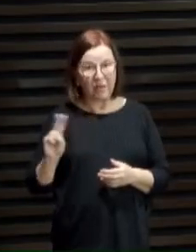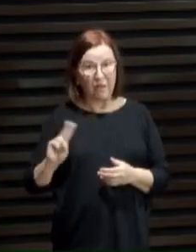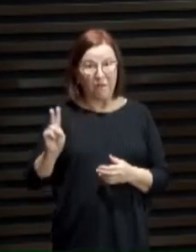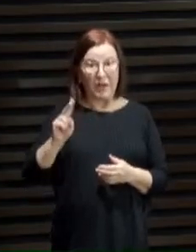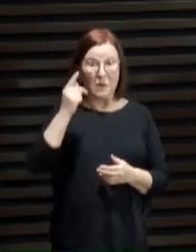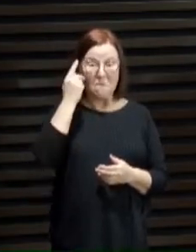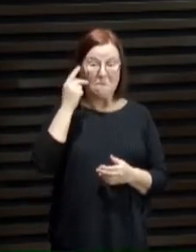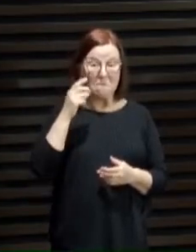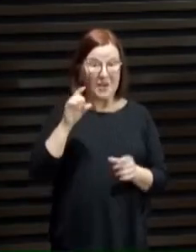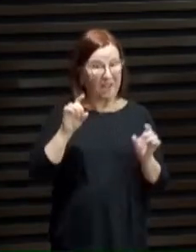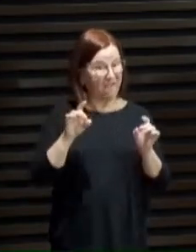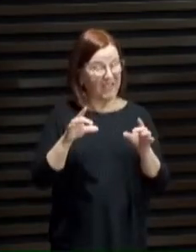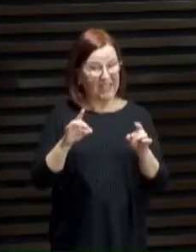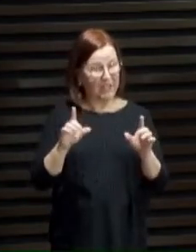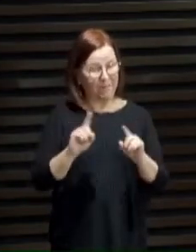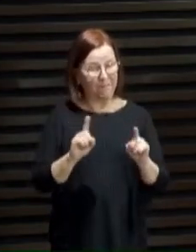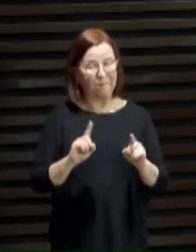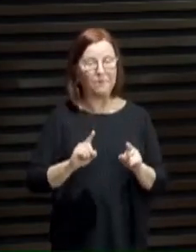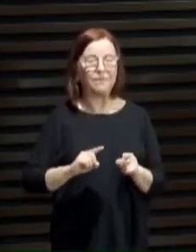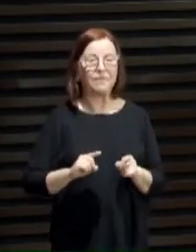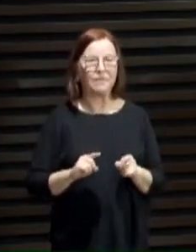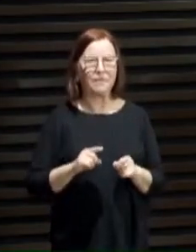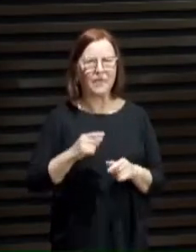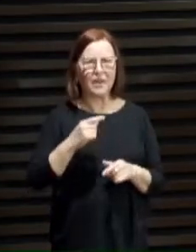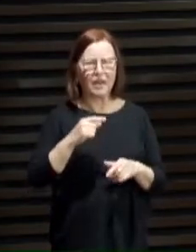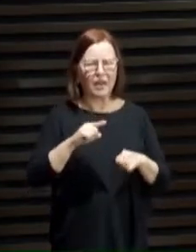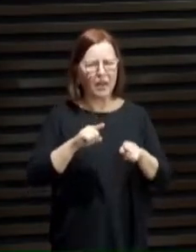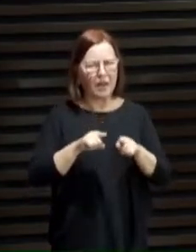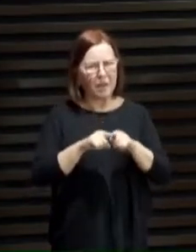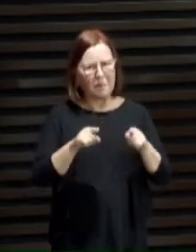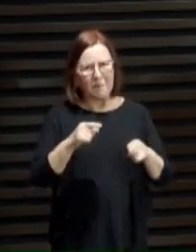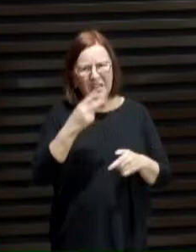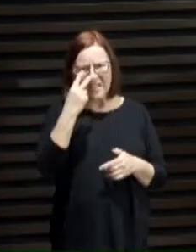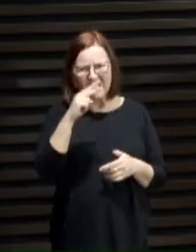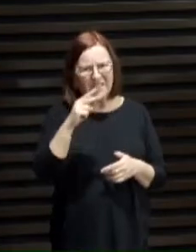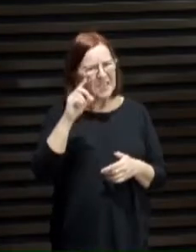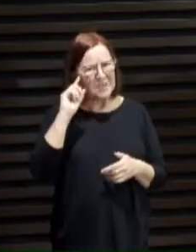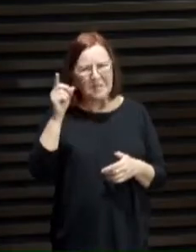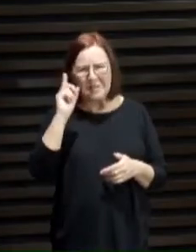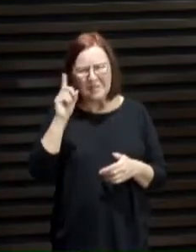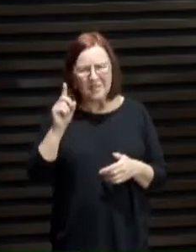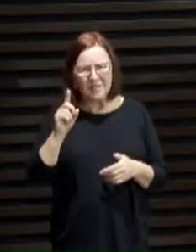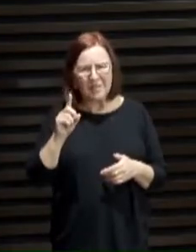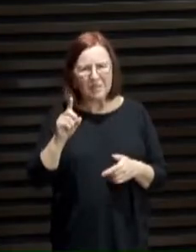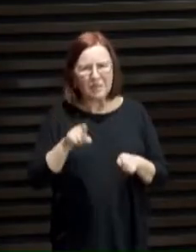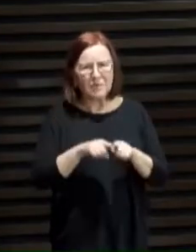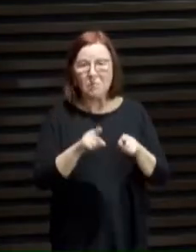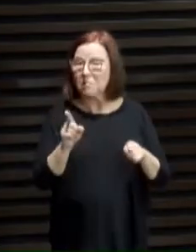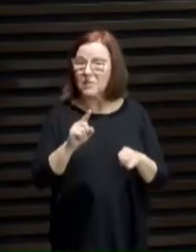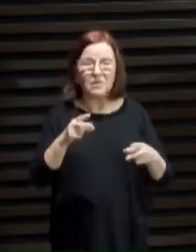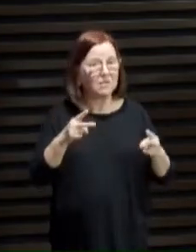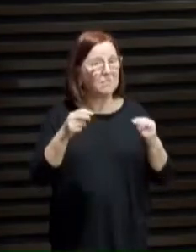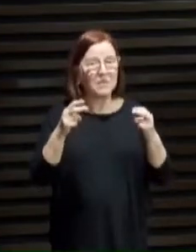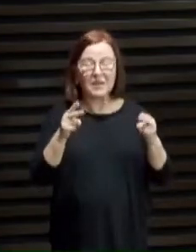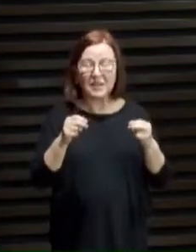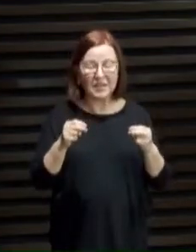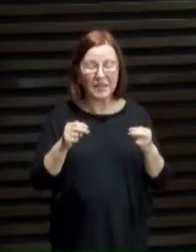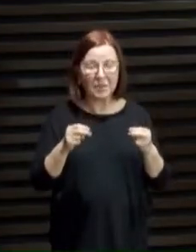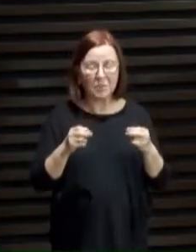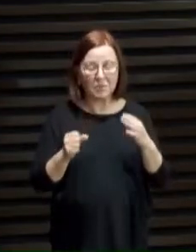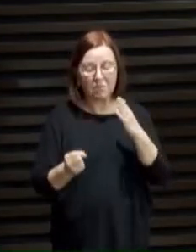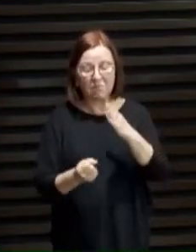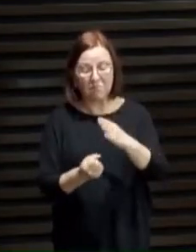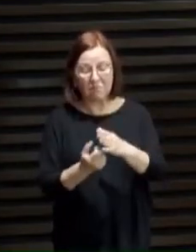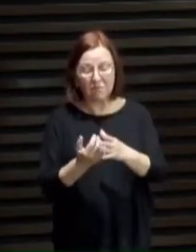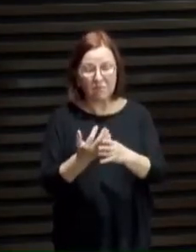nada. Então eles estão vendo aquilo ali todo dia, mas simplesmente nunca dão conta de que aqueles lírios do campo estão crescendo